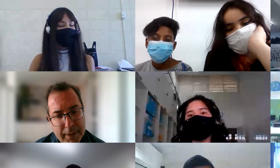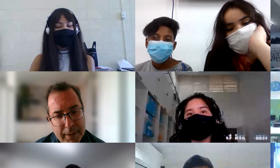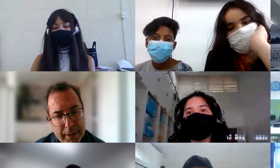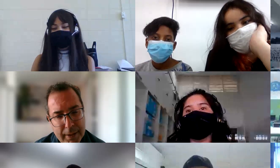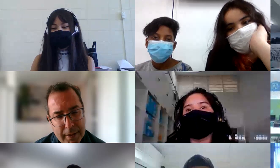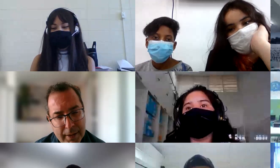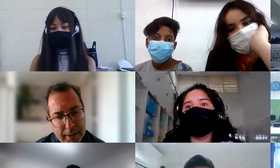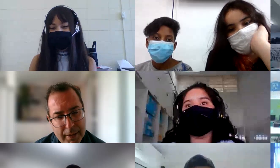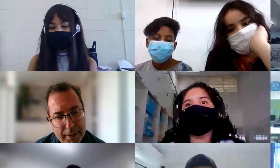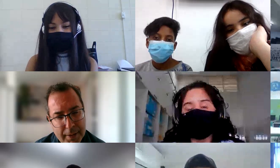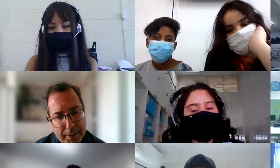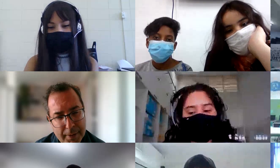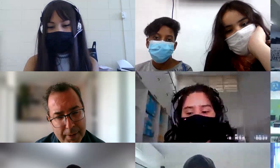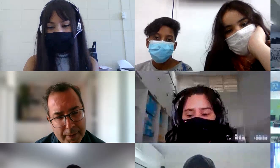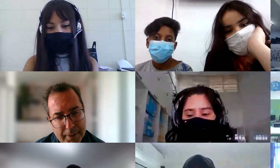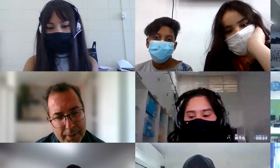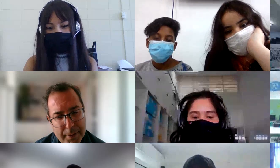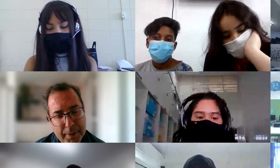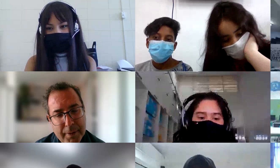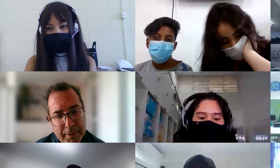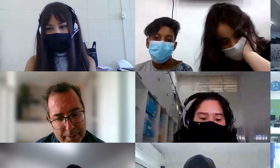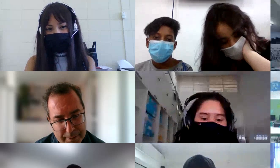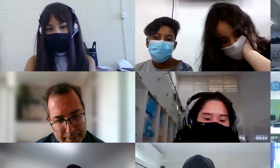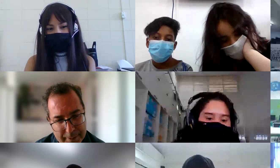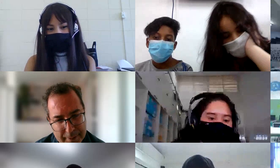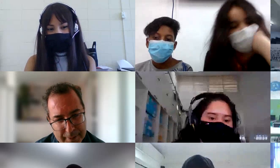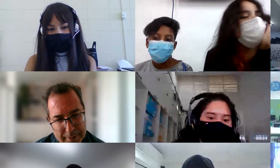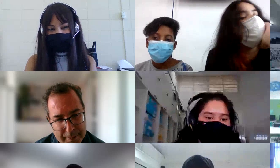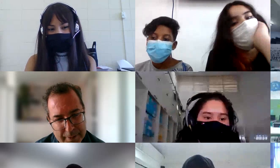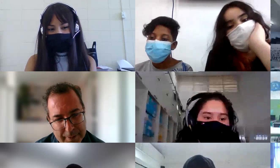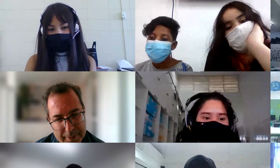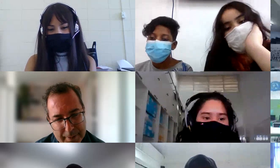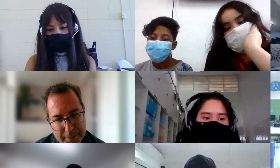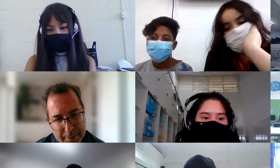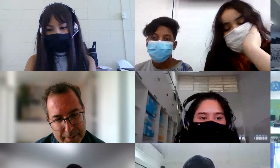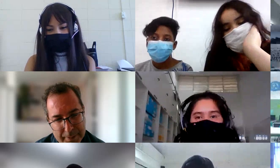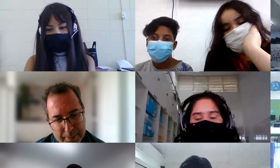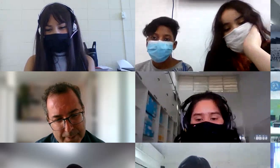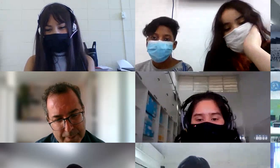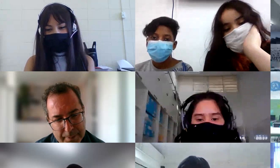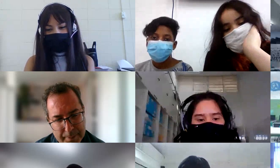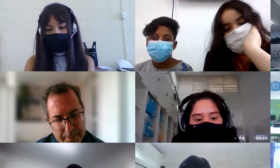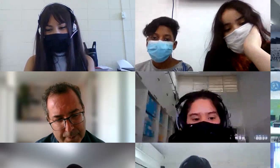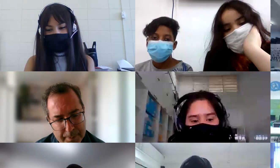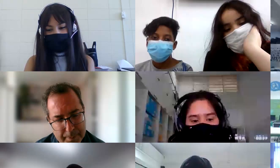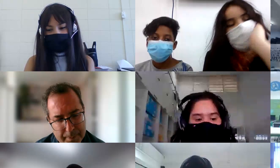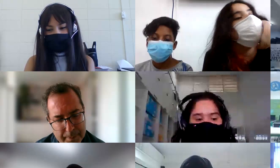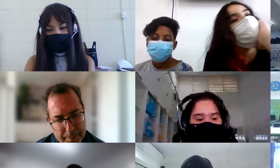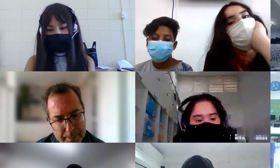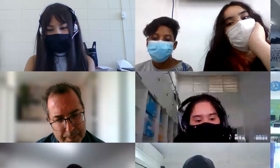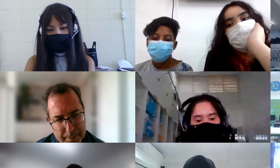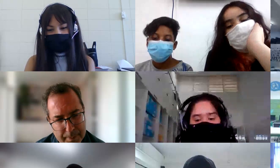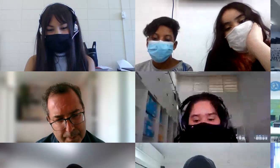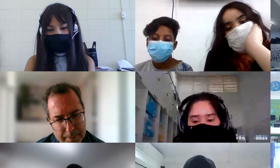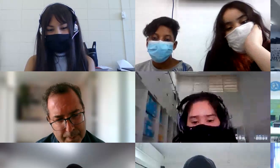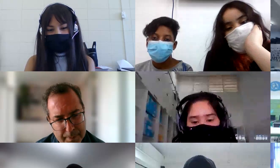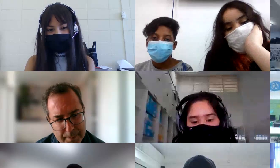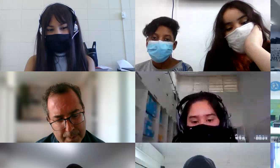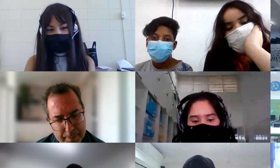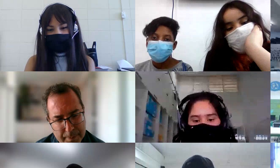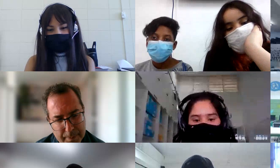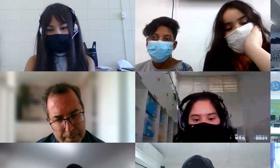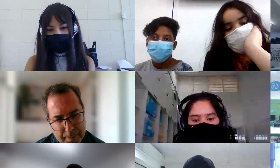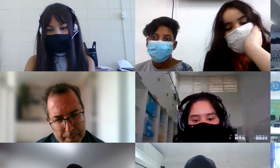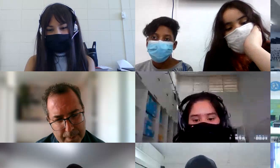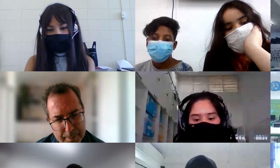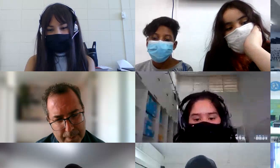Bem, eu achei que valeu sim, porque as pessoas têm que se aprender isso, e como a Rayane